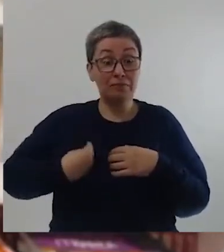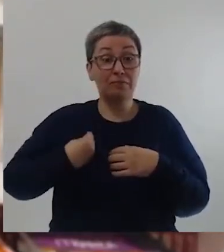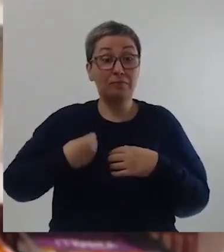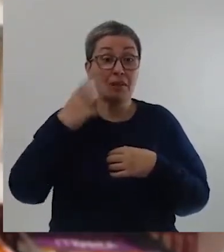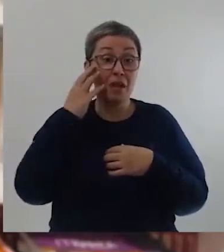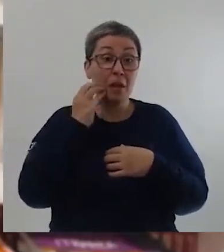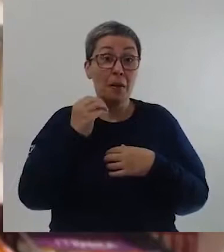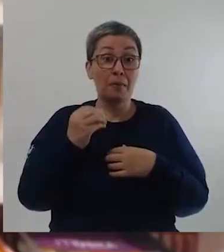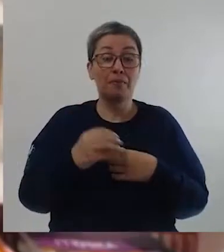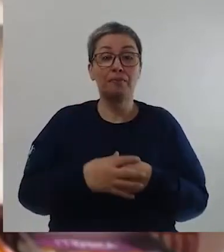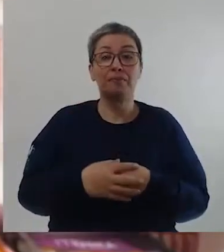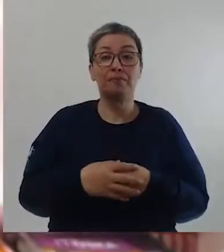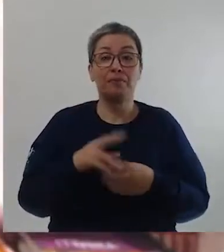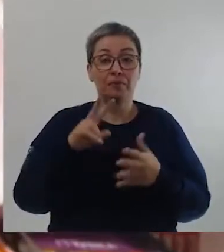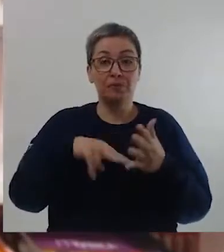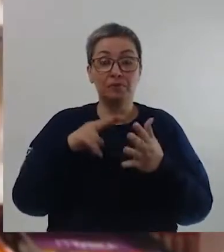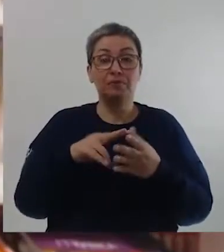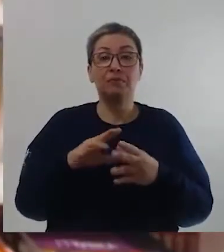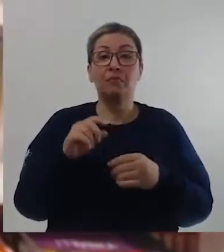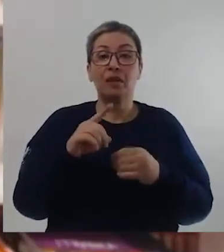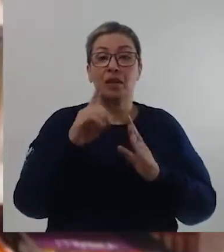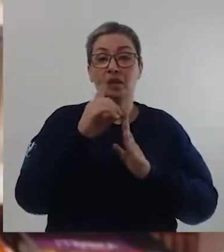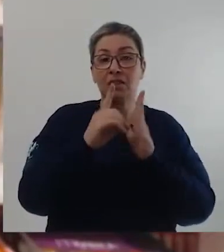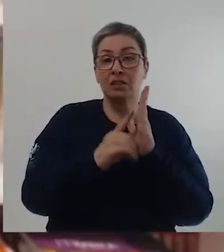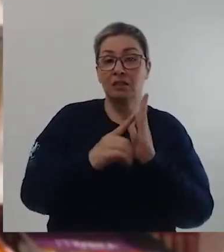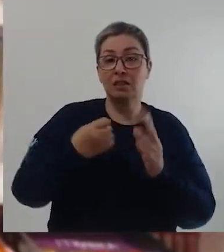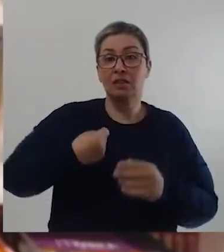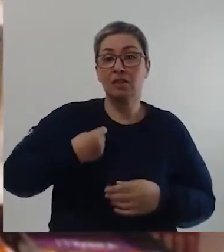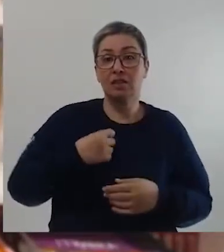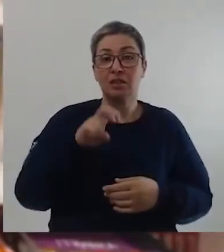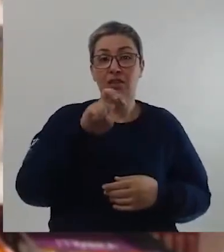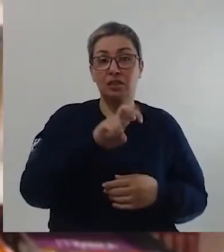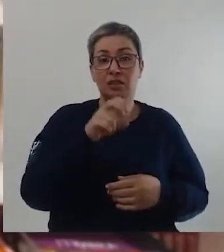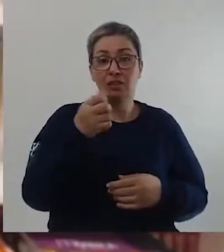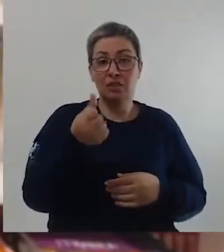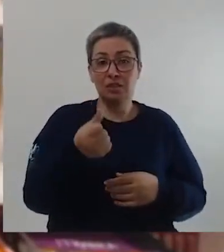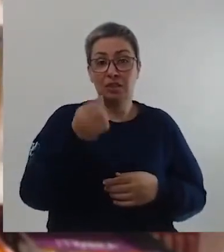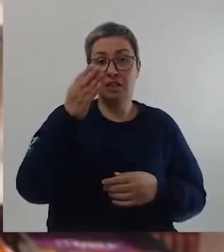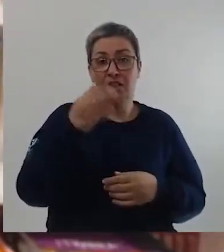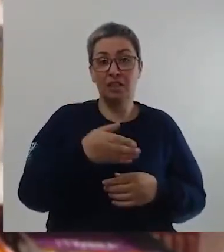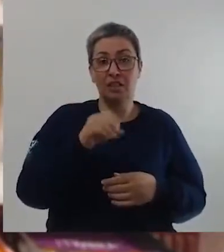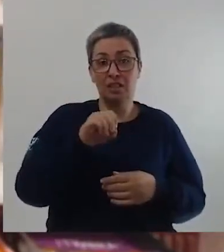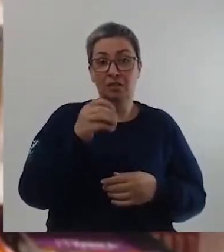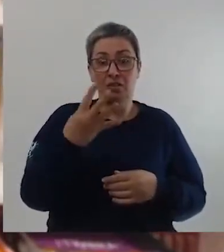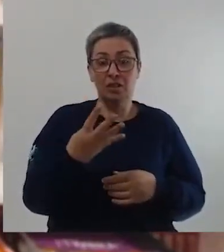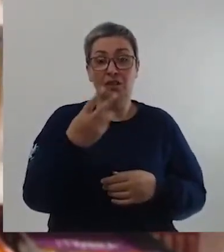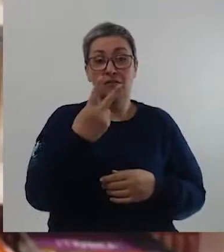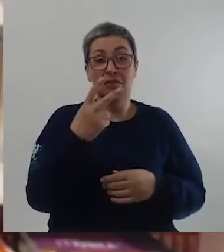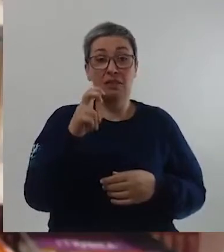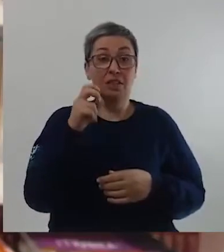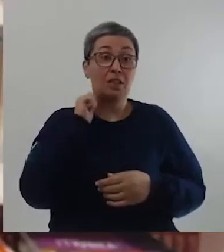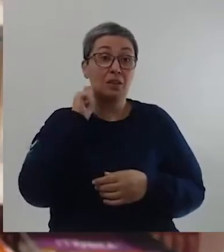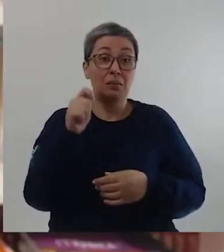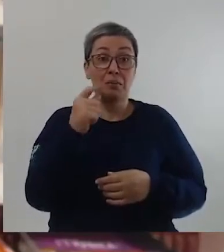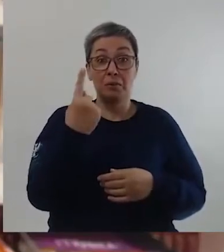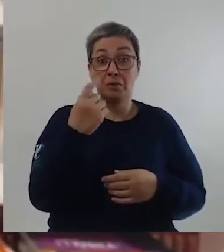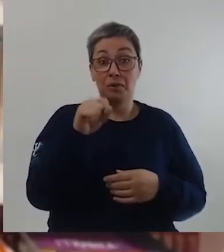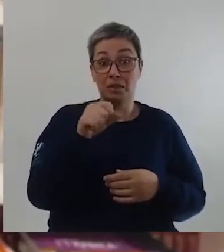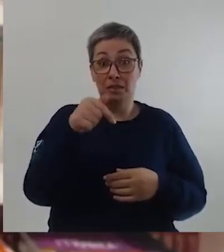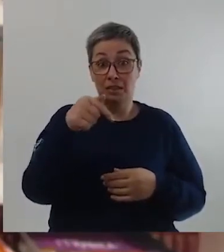Imperador Presta atenção aí que eu vou depois de crédito ou menos 5604 de 25 de abril